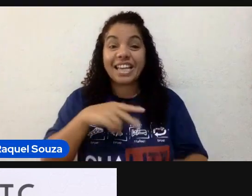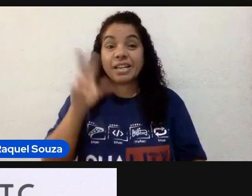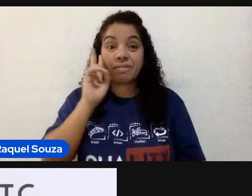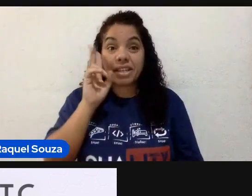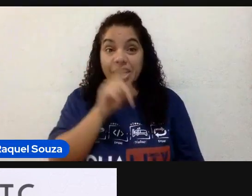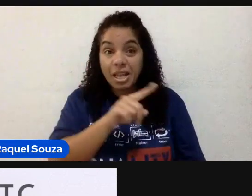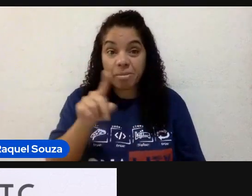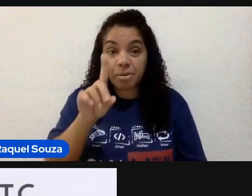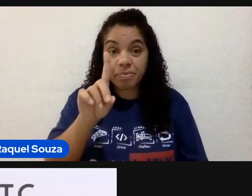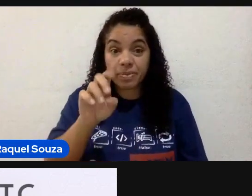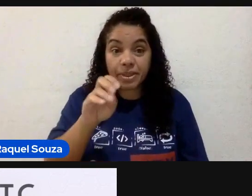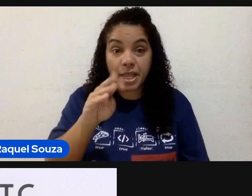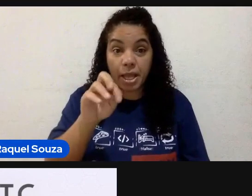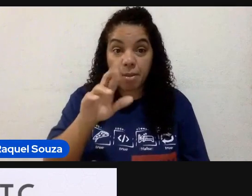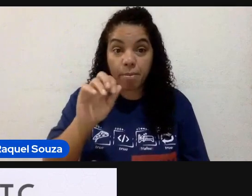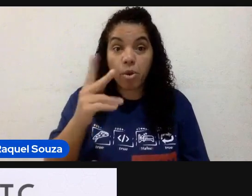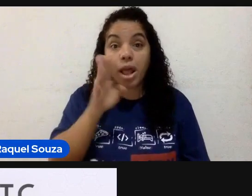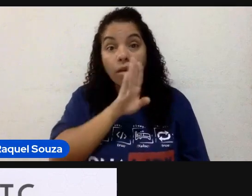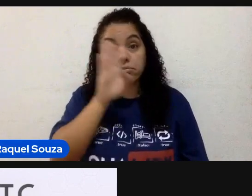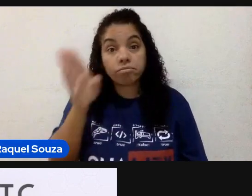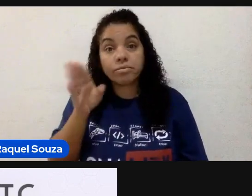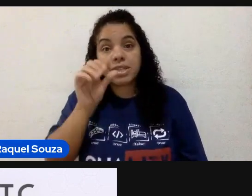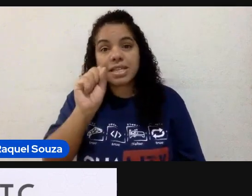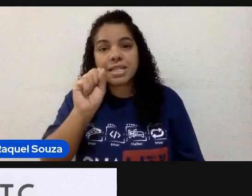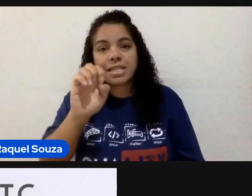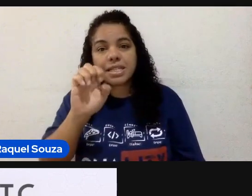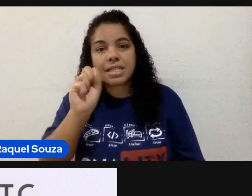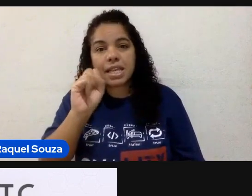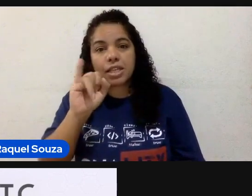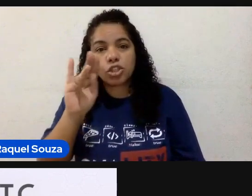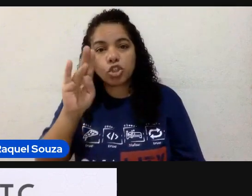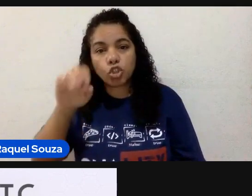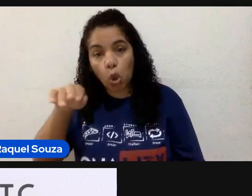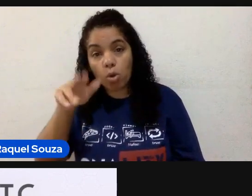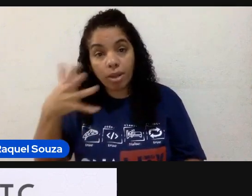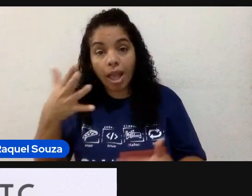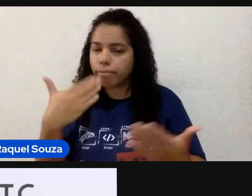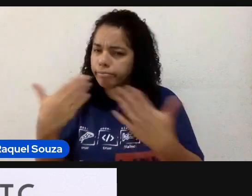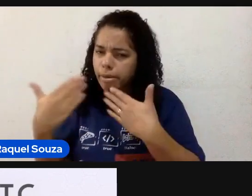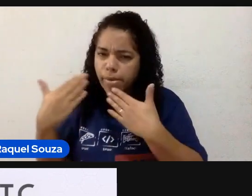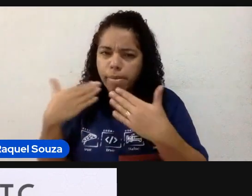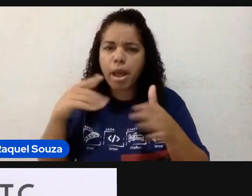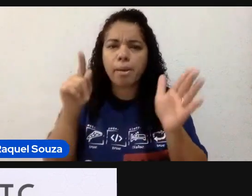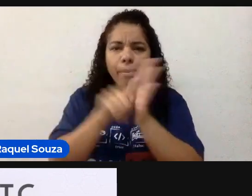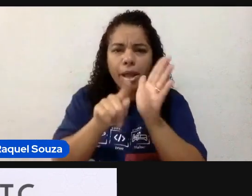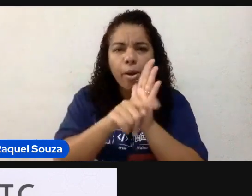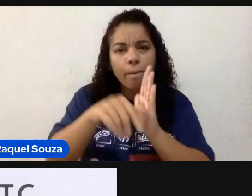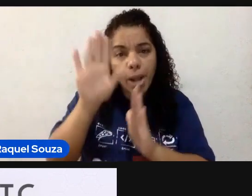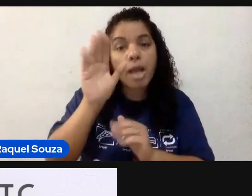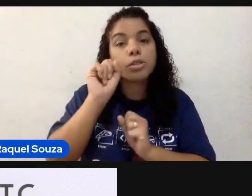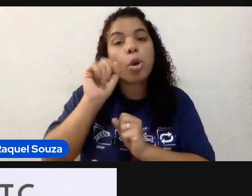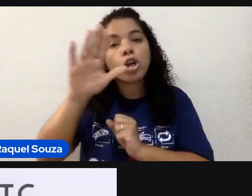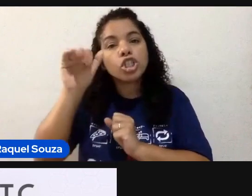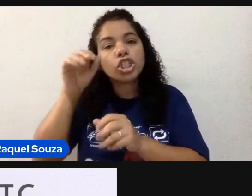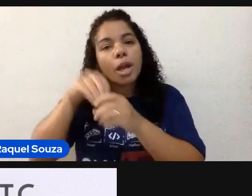a Débora vai estar lá nas sessions. Quem quiser conversar com ela, tiver mais perguntas, pode chamar ela